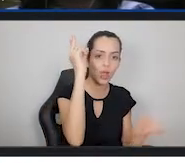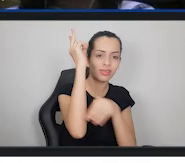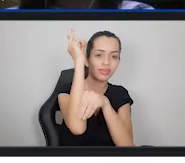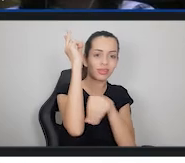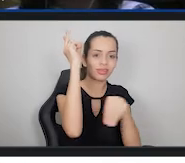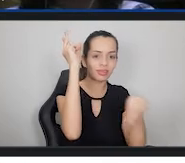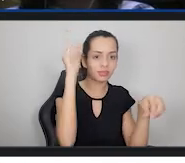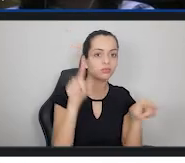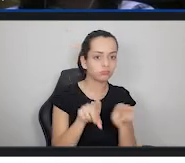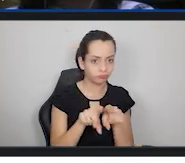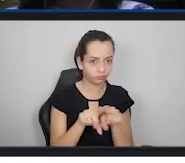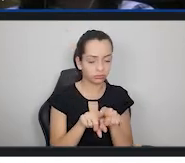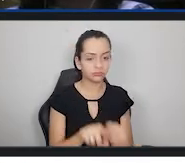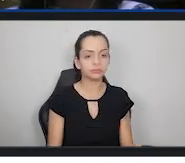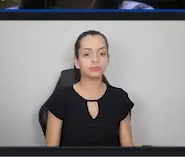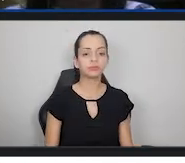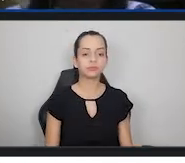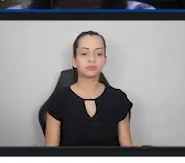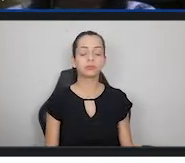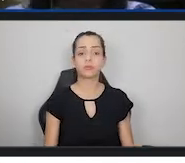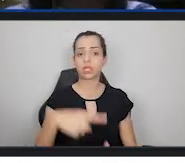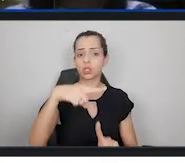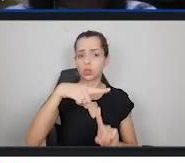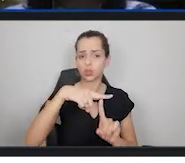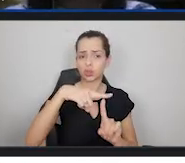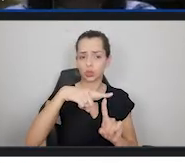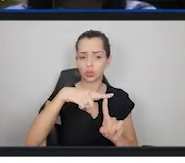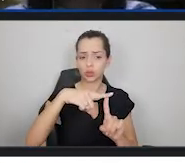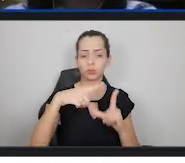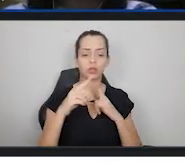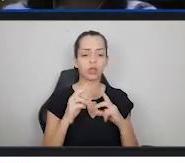longo de toda a linha aqui também, tá? Pelo solo.